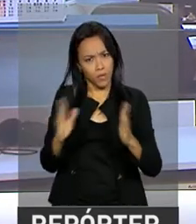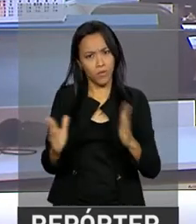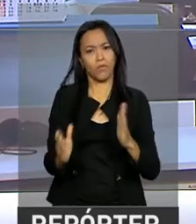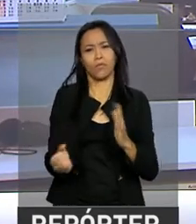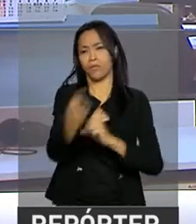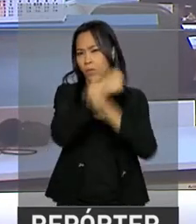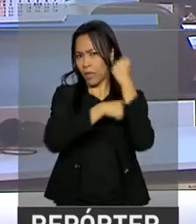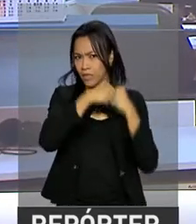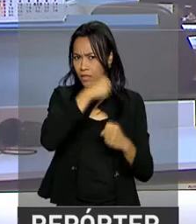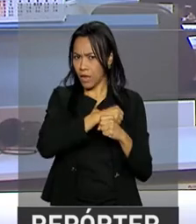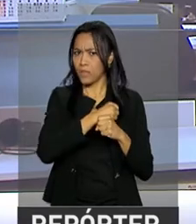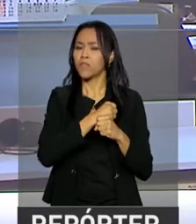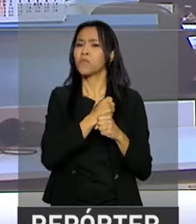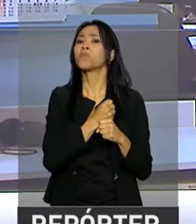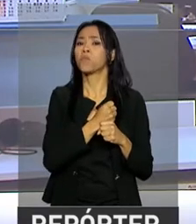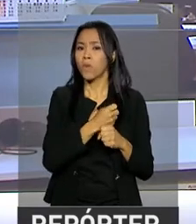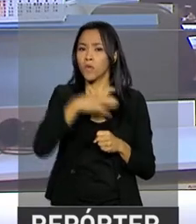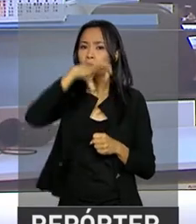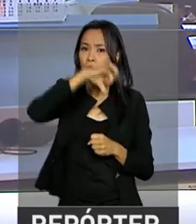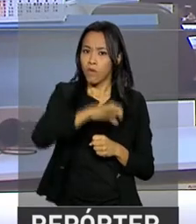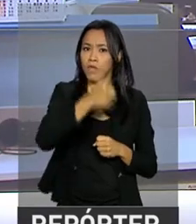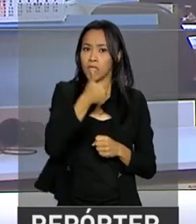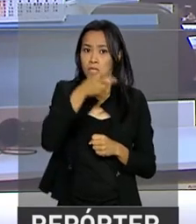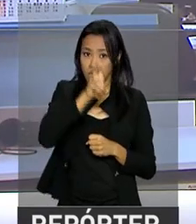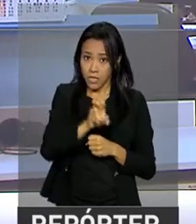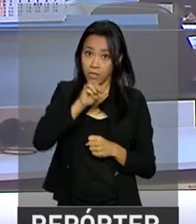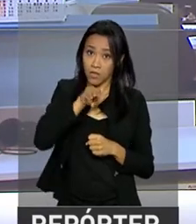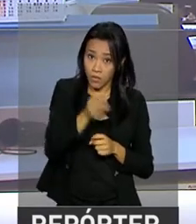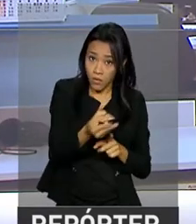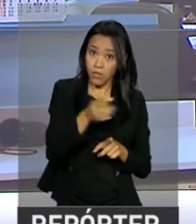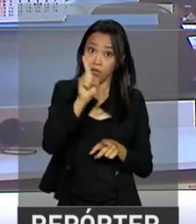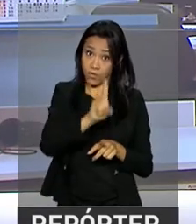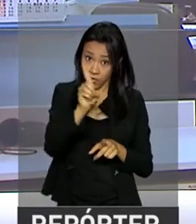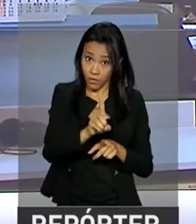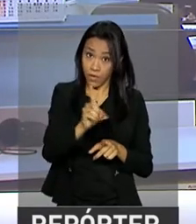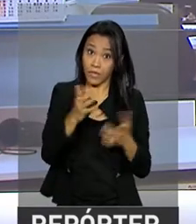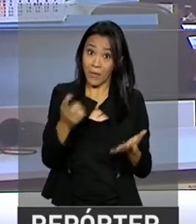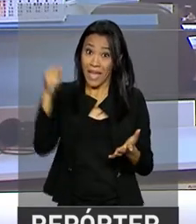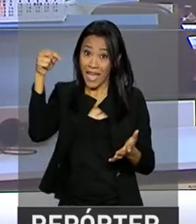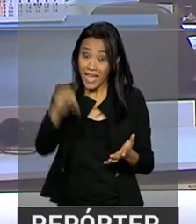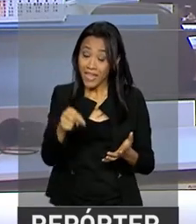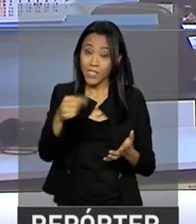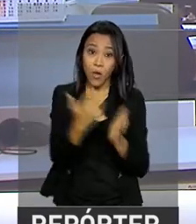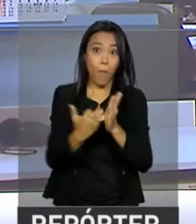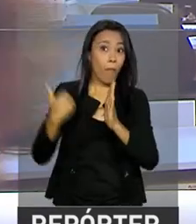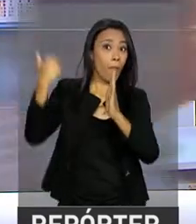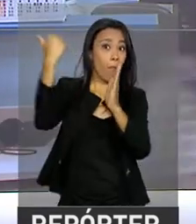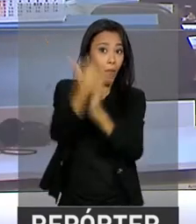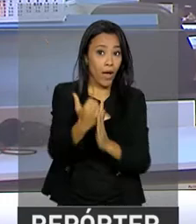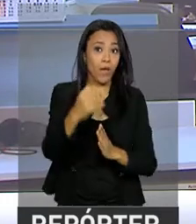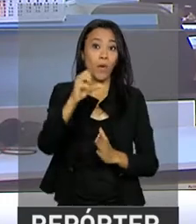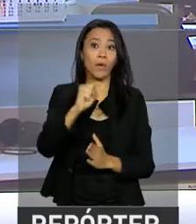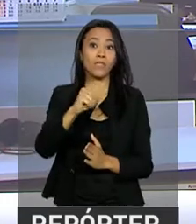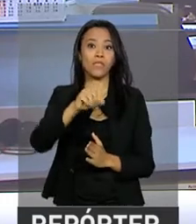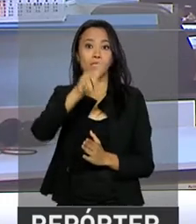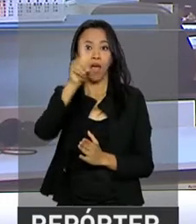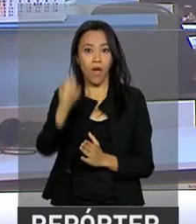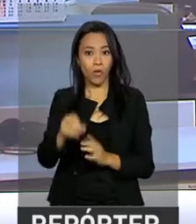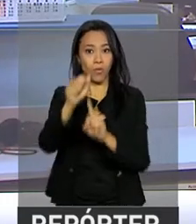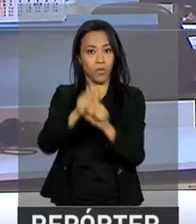passado, que foi de 915 milhões de dólares. Este é o maior saldo para o mês de janeiro em 11